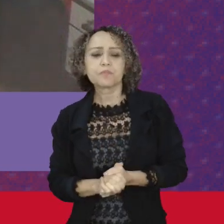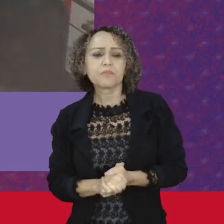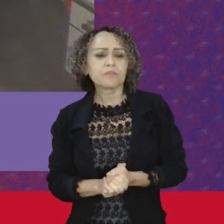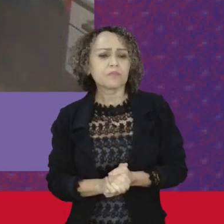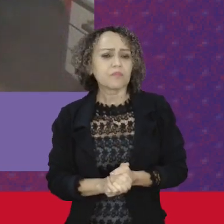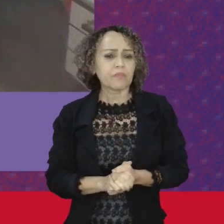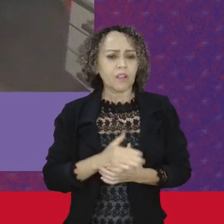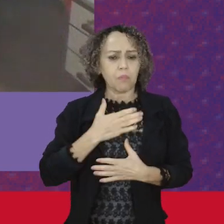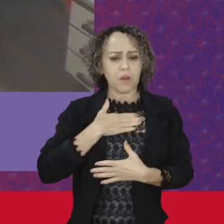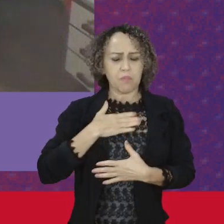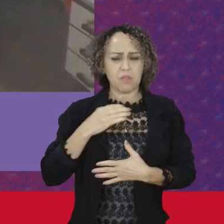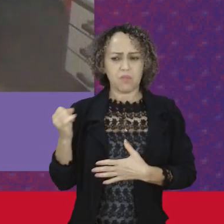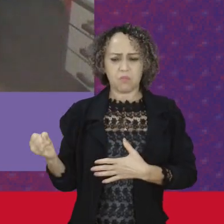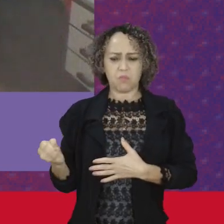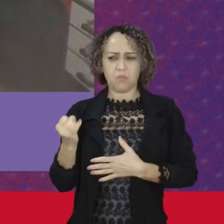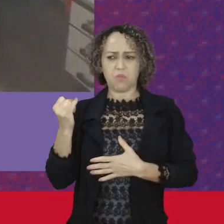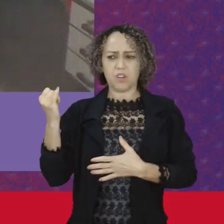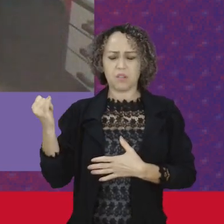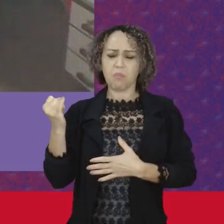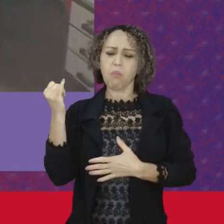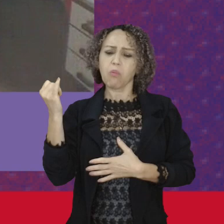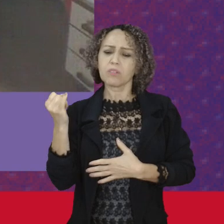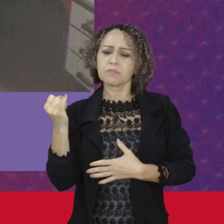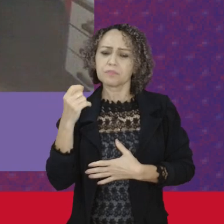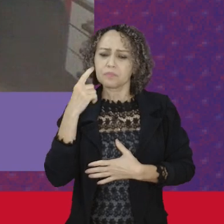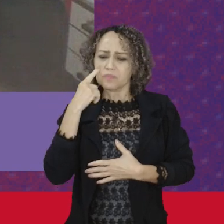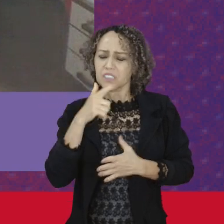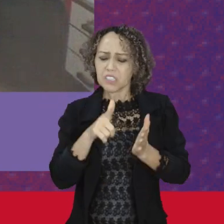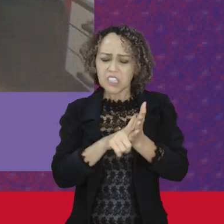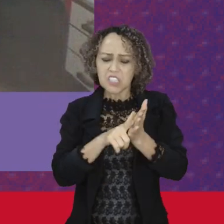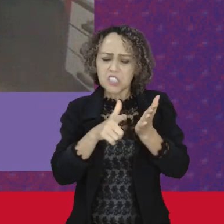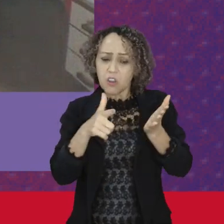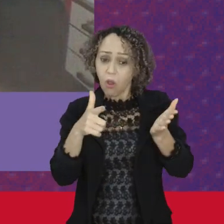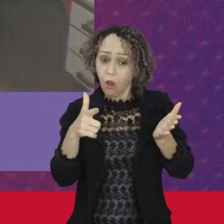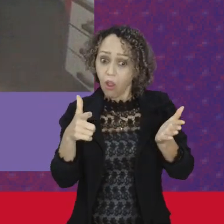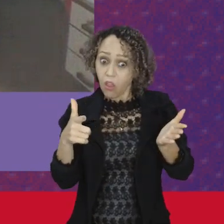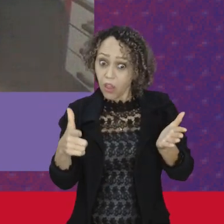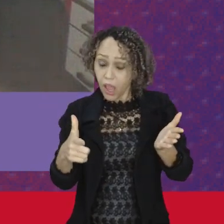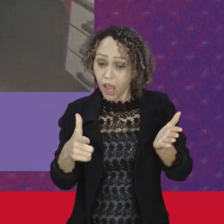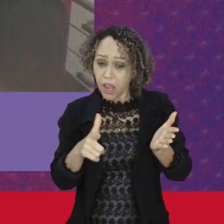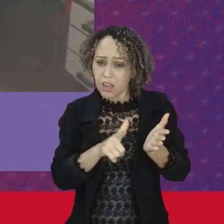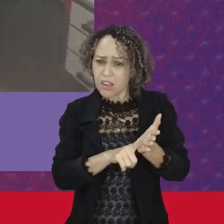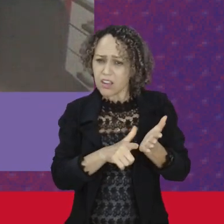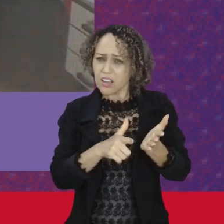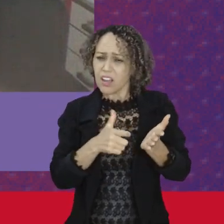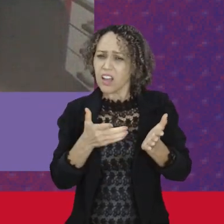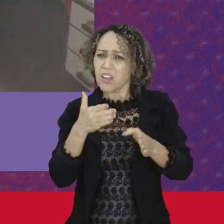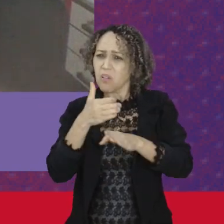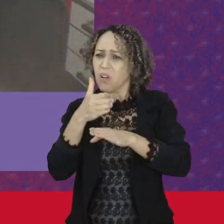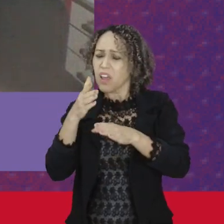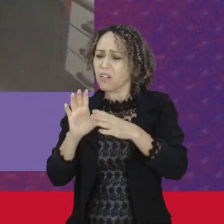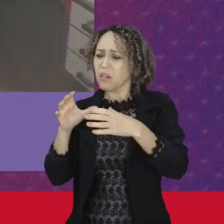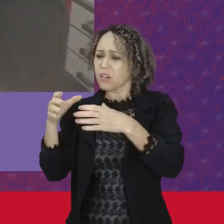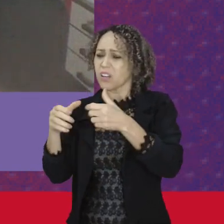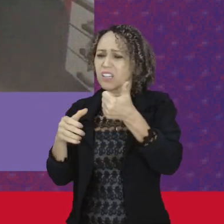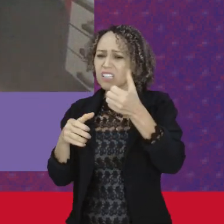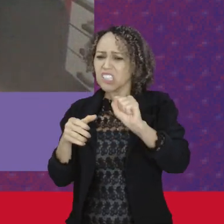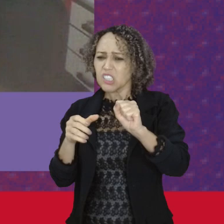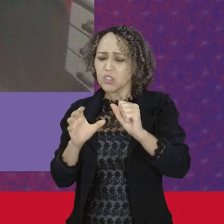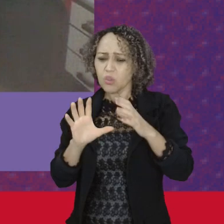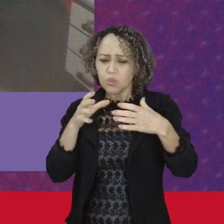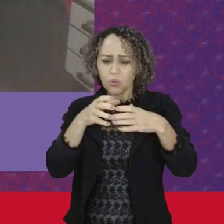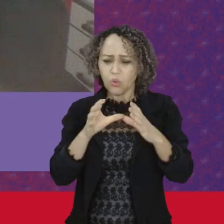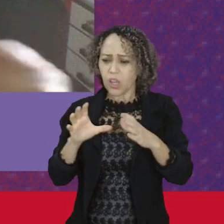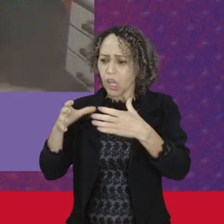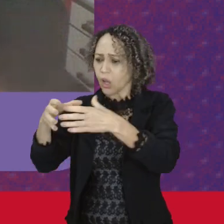importante eu levar esse jornal, sabe, eu levava esse jornal para 18 clubes de mães da Zona Sul.